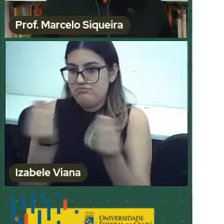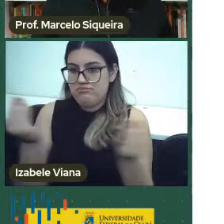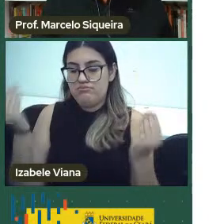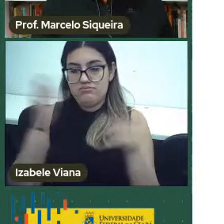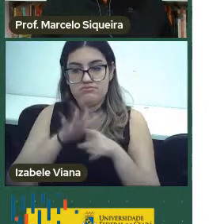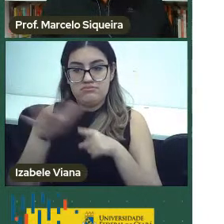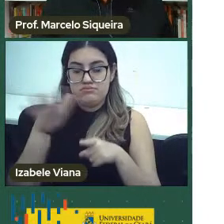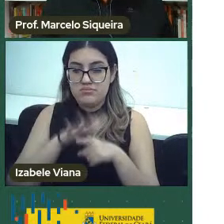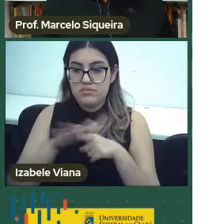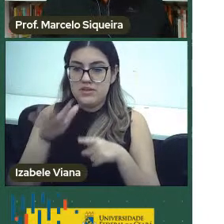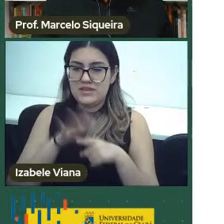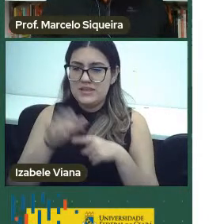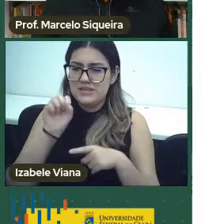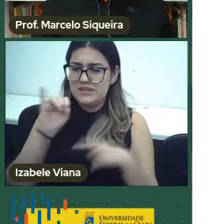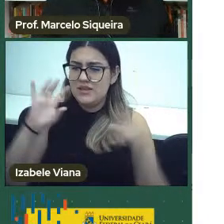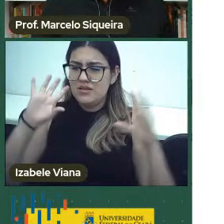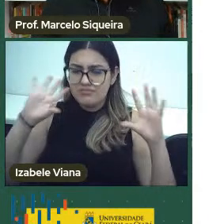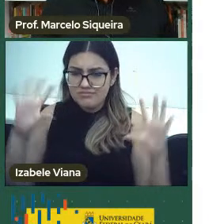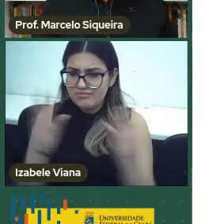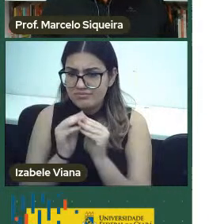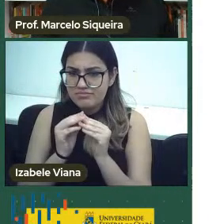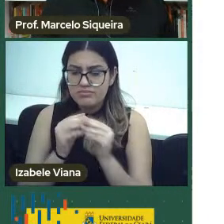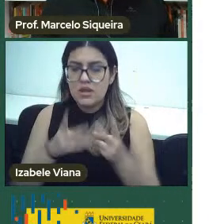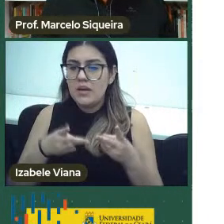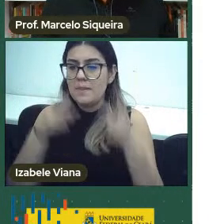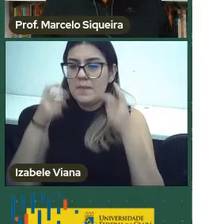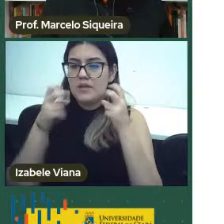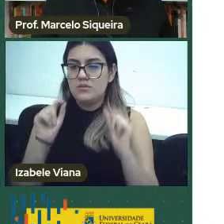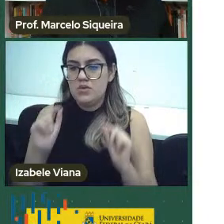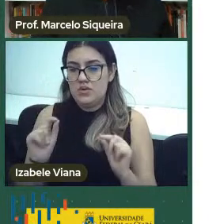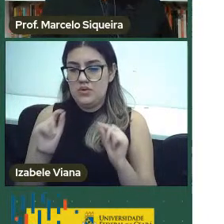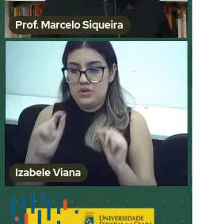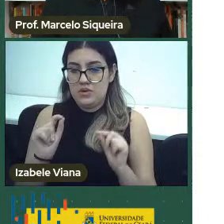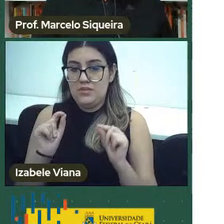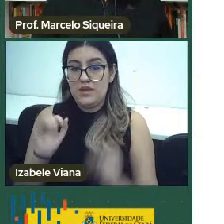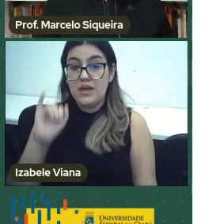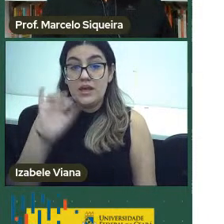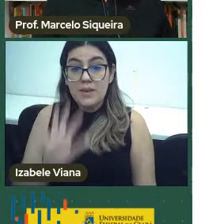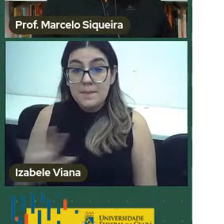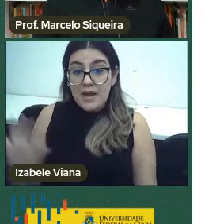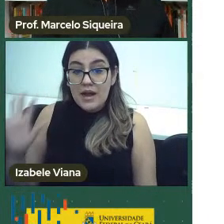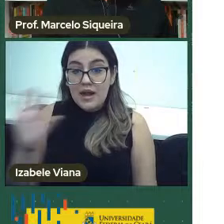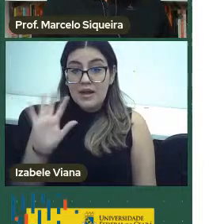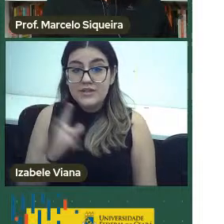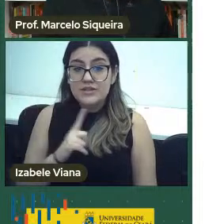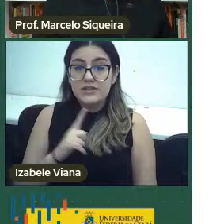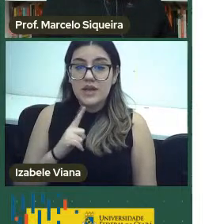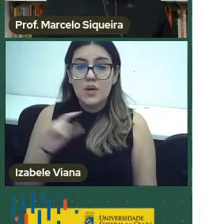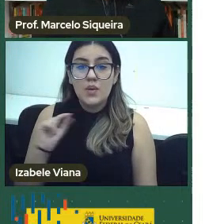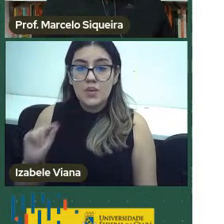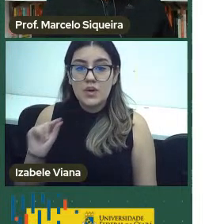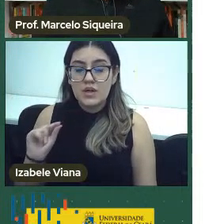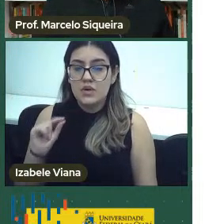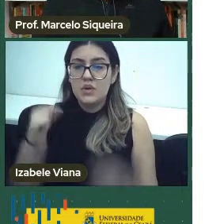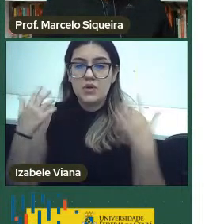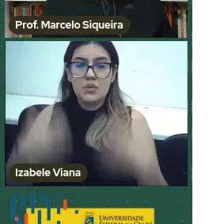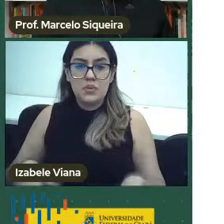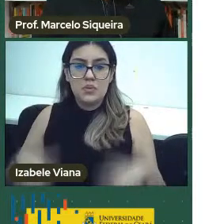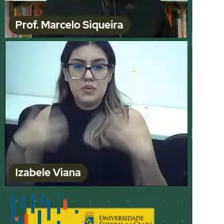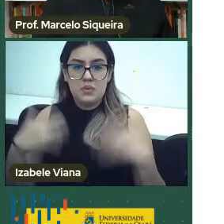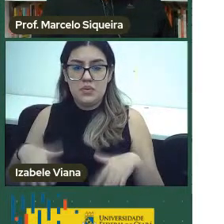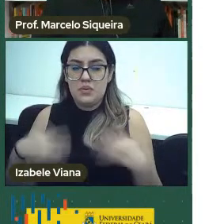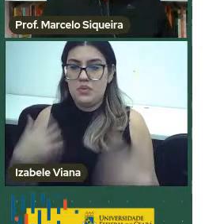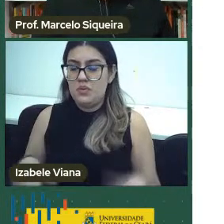vai perceber que a imagem está no volume assustadoramente gigantesco,